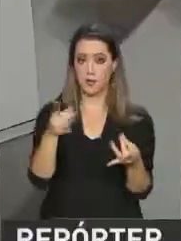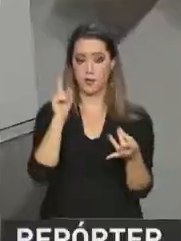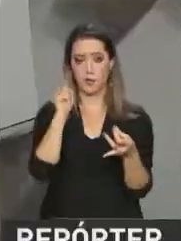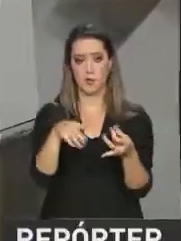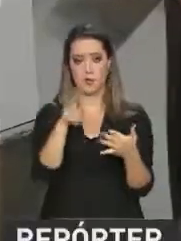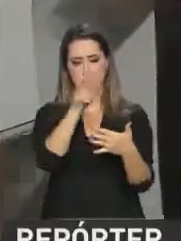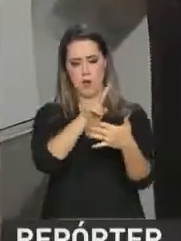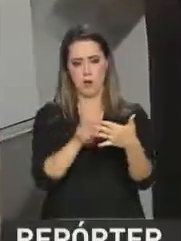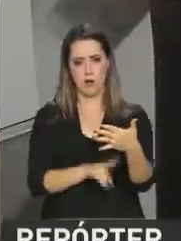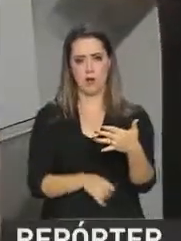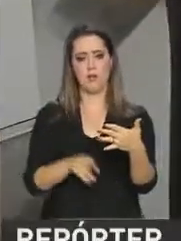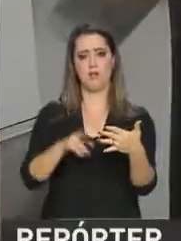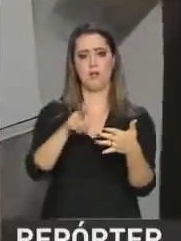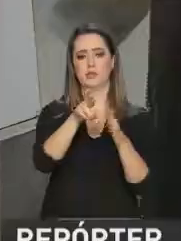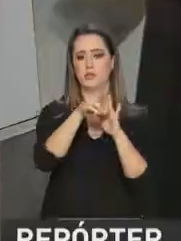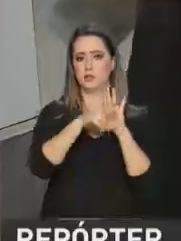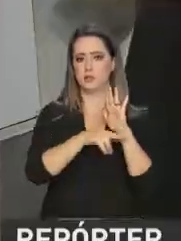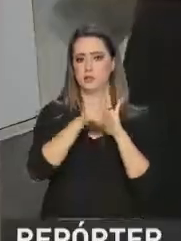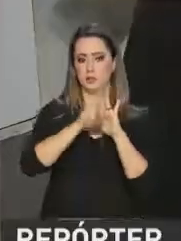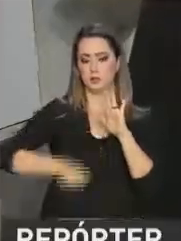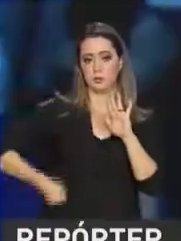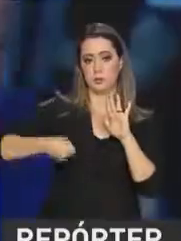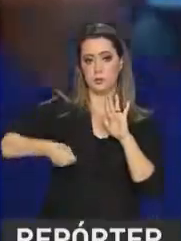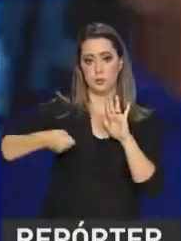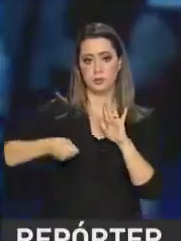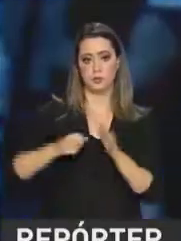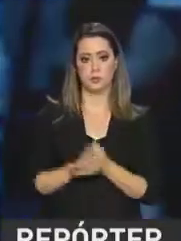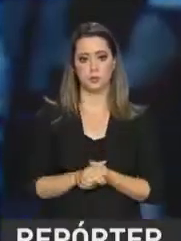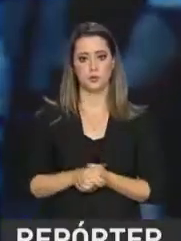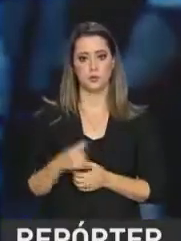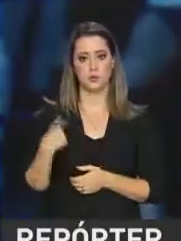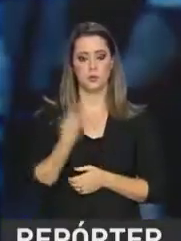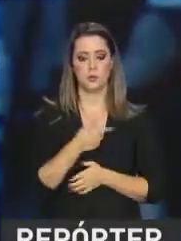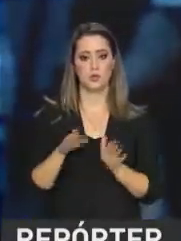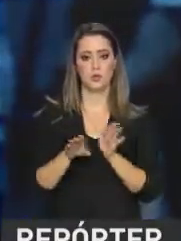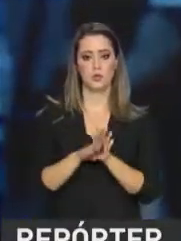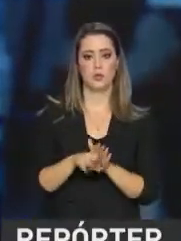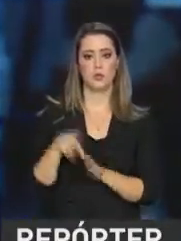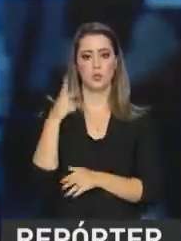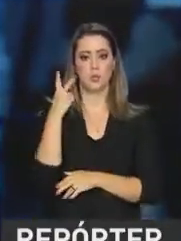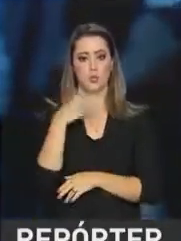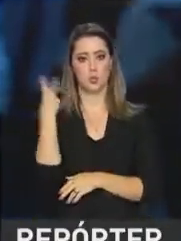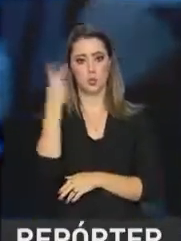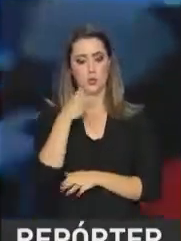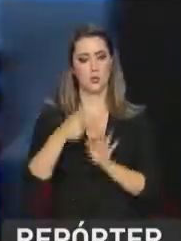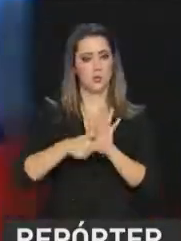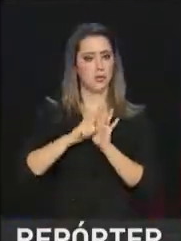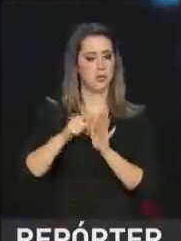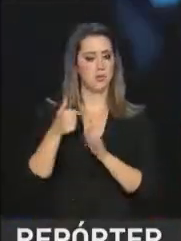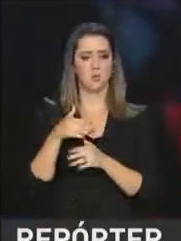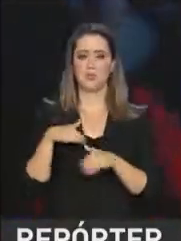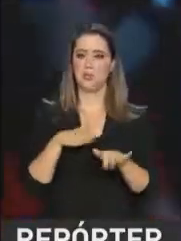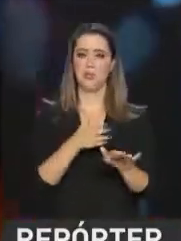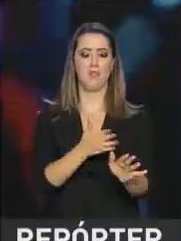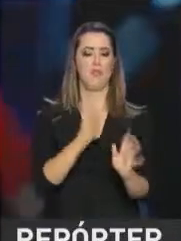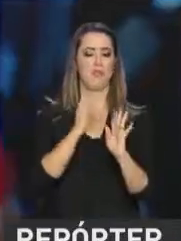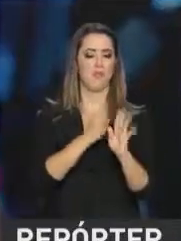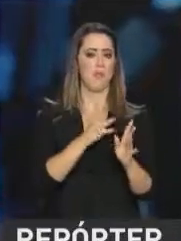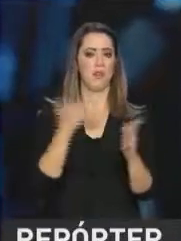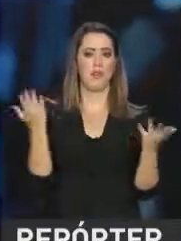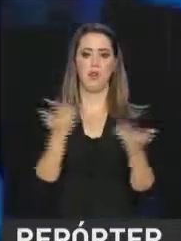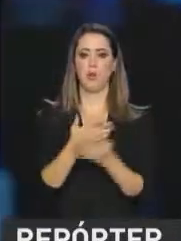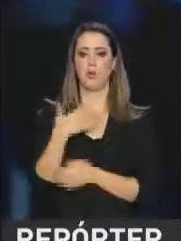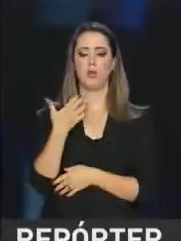é ler as regras de cada empresa sobre as bagagens chegamos duas horas antes para poder despachar não enfrentamos fila e agora a gente está tranqüilo agora